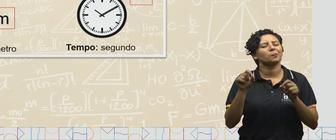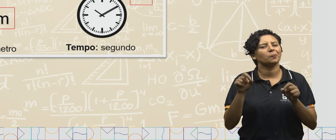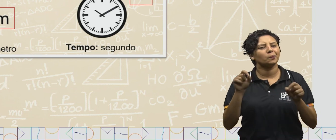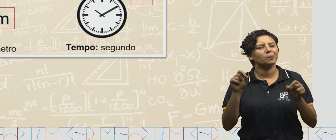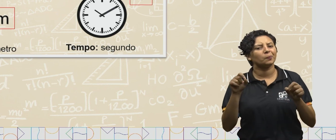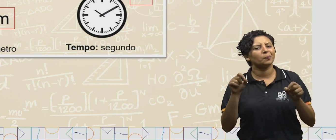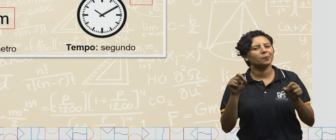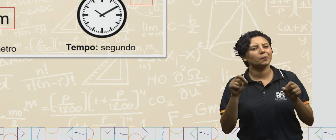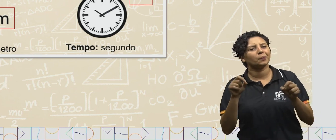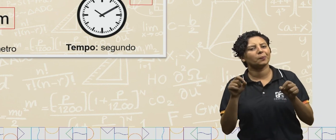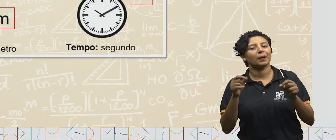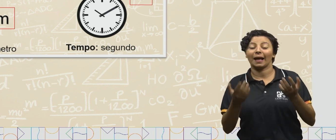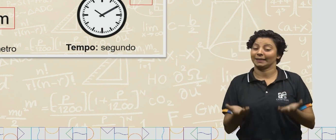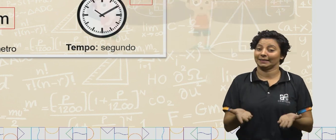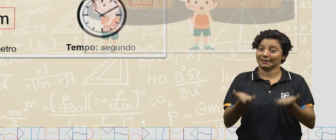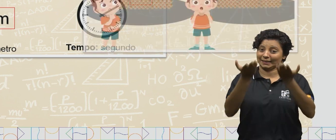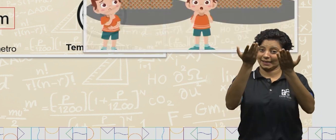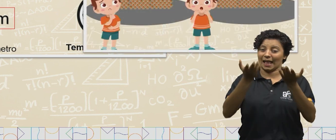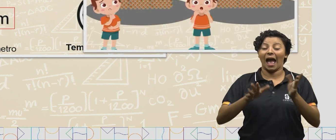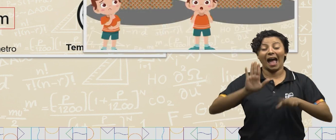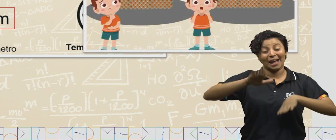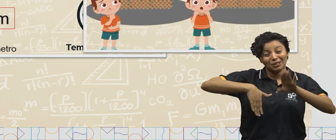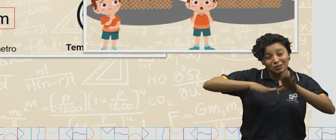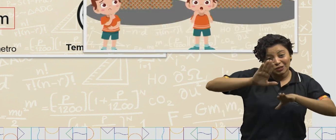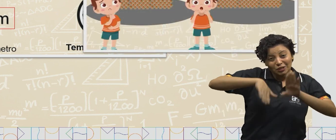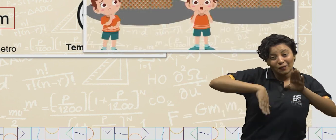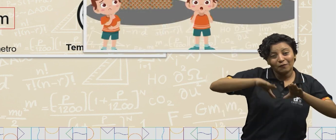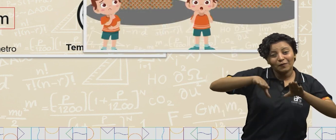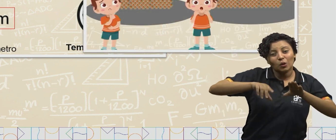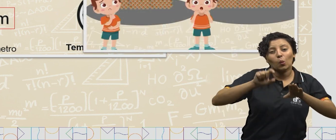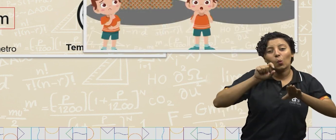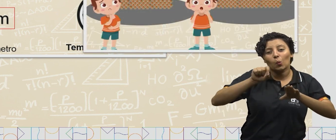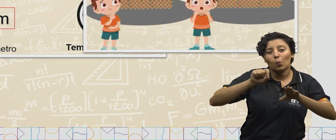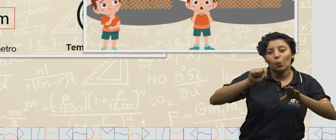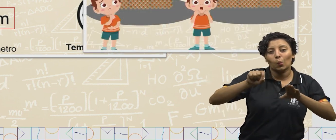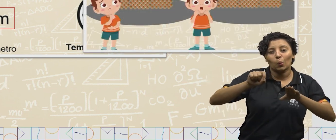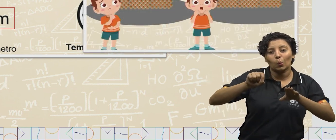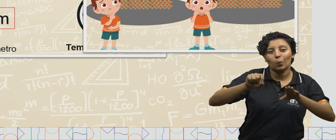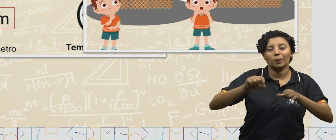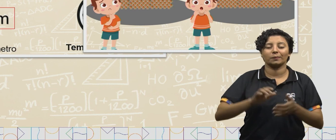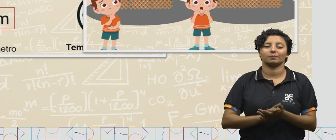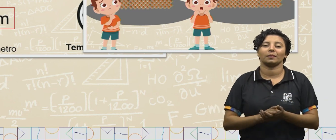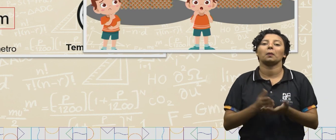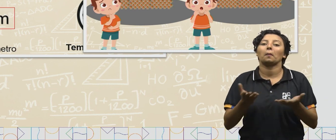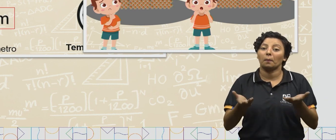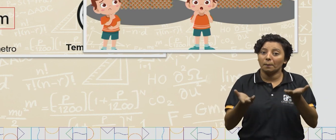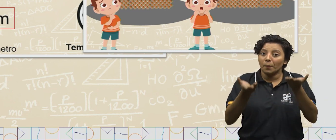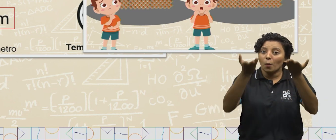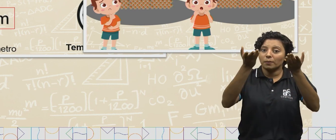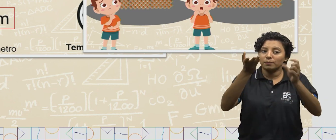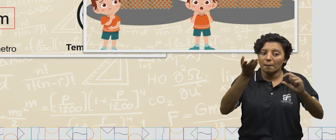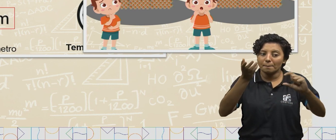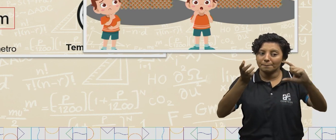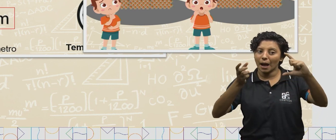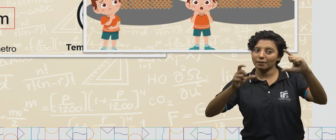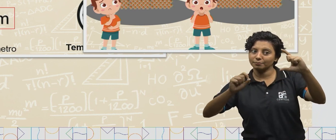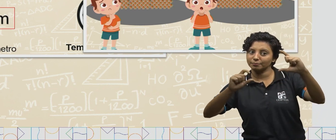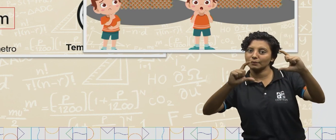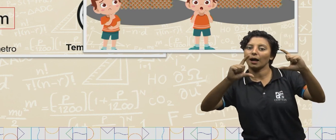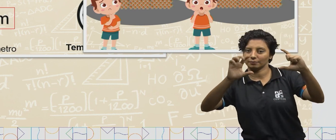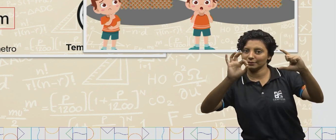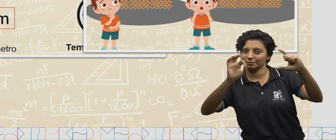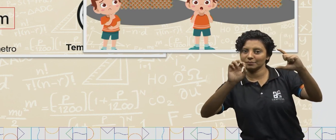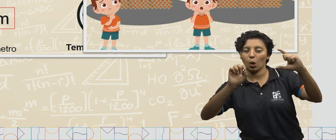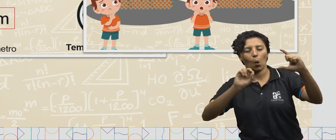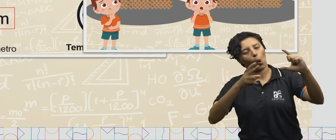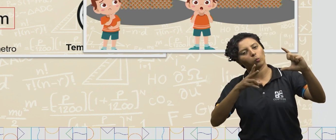que as grandezas muitas vezes estão ligadas, são proporcionalmente ligadas umas